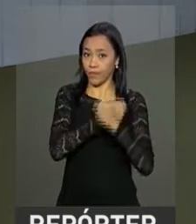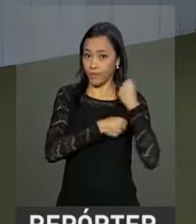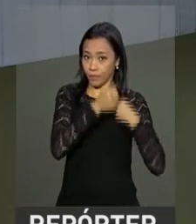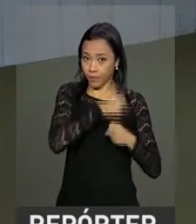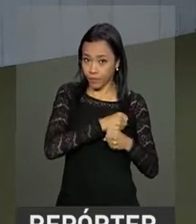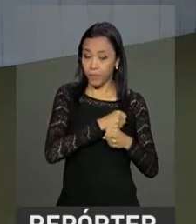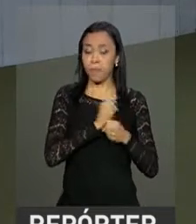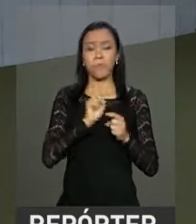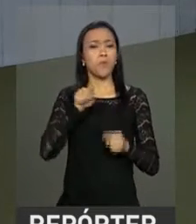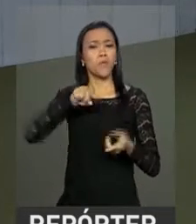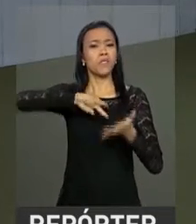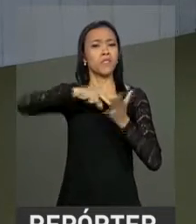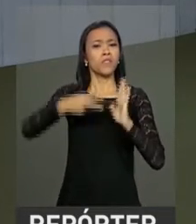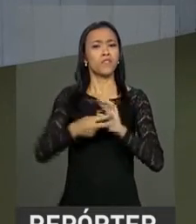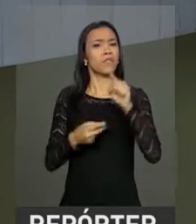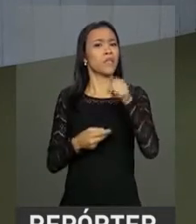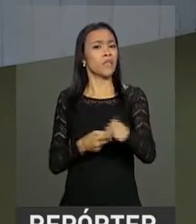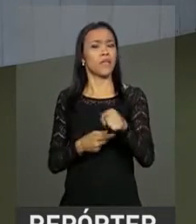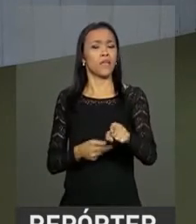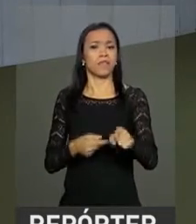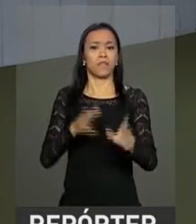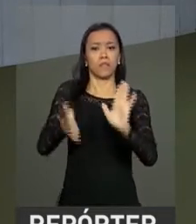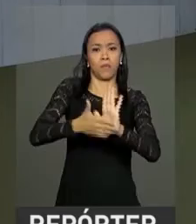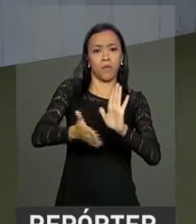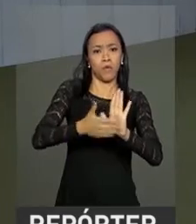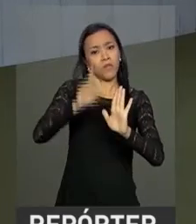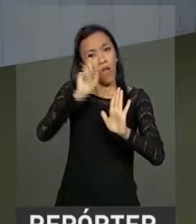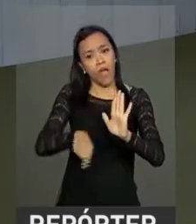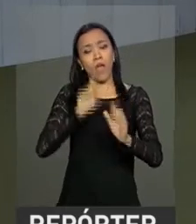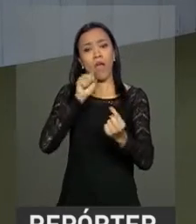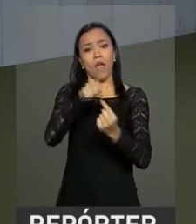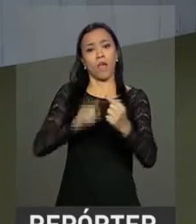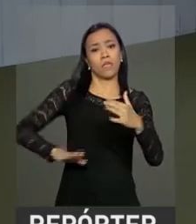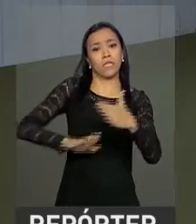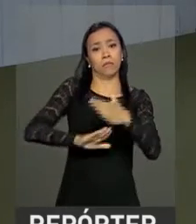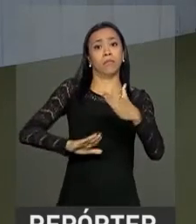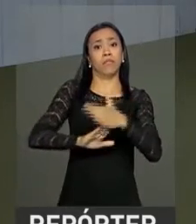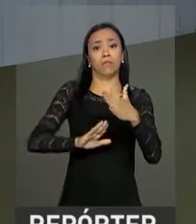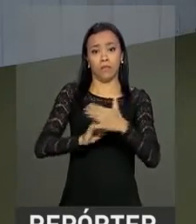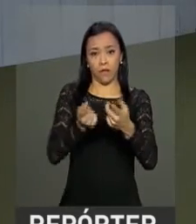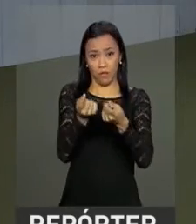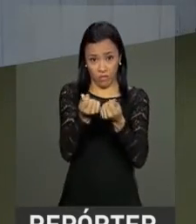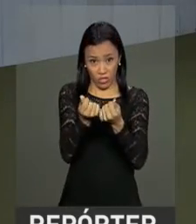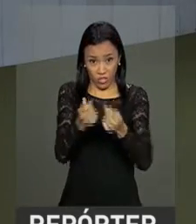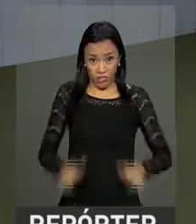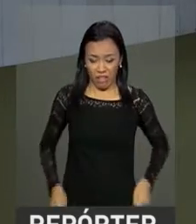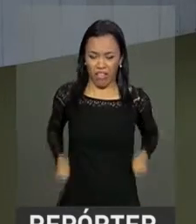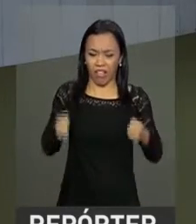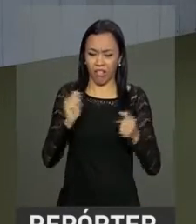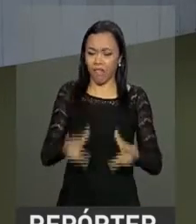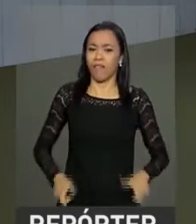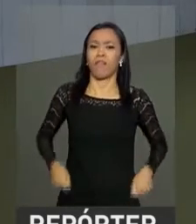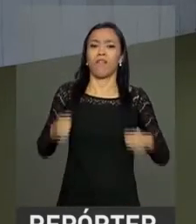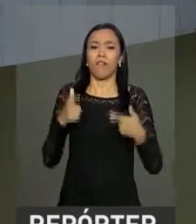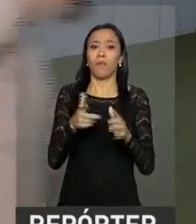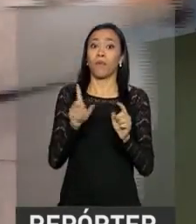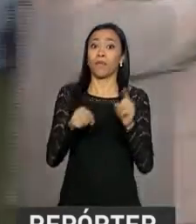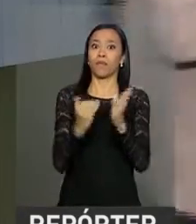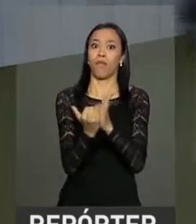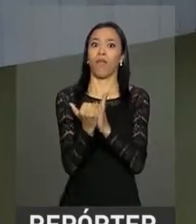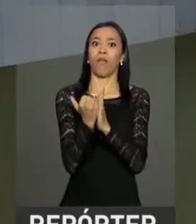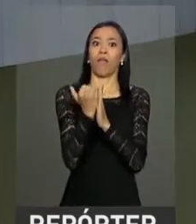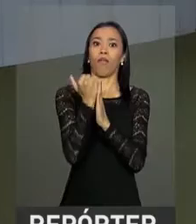representa essa medida para conter o avanço dos gastos públicos que a gente lembra eles vão crescendo acima da inflação